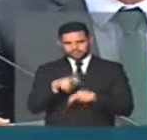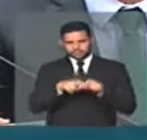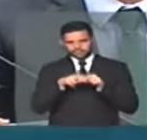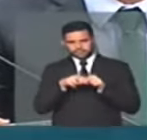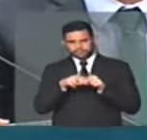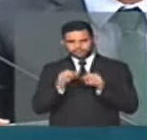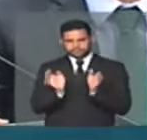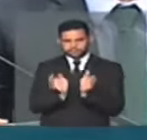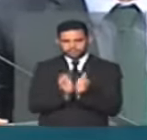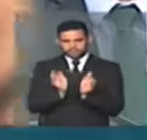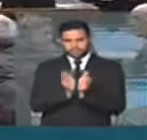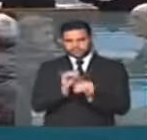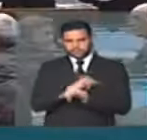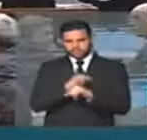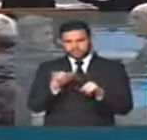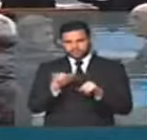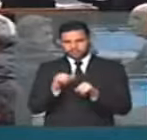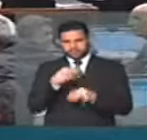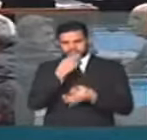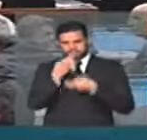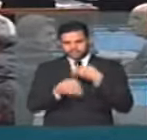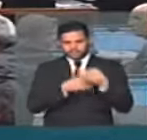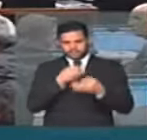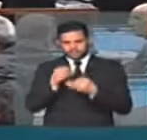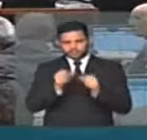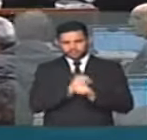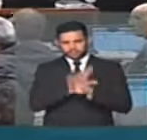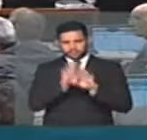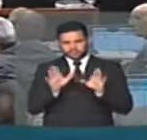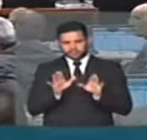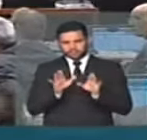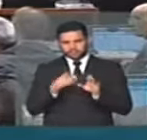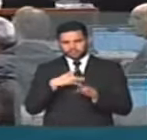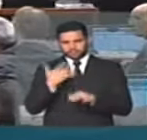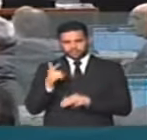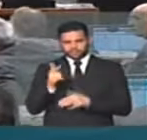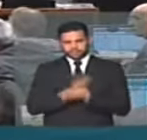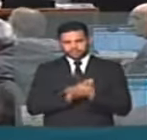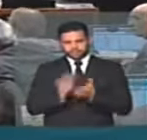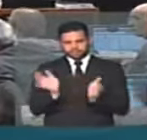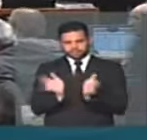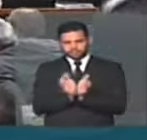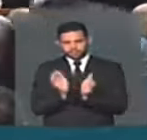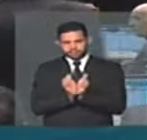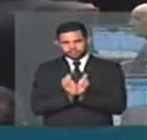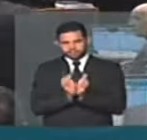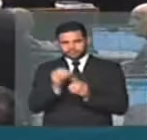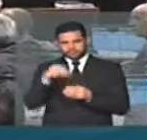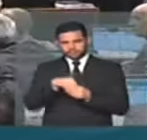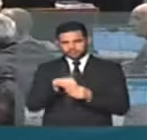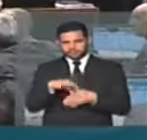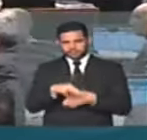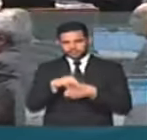que pelo menos os partidos declarem suas posições de forma clara. Nós não temos membros nessa comissão, então a liderança se vê na